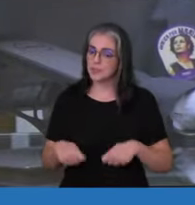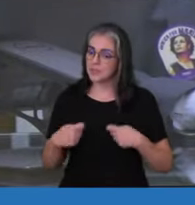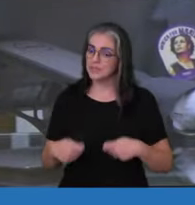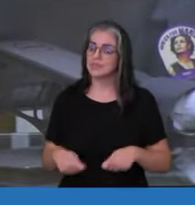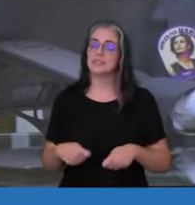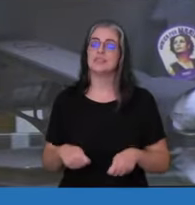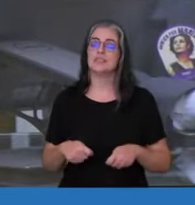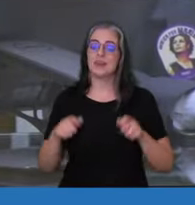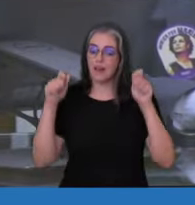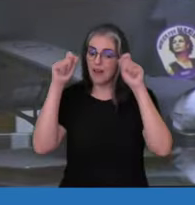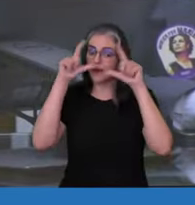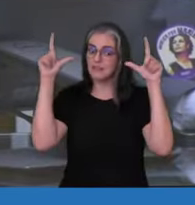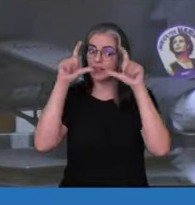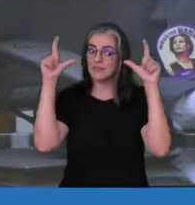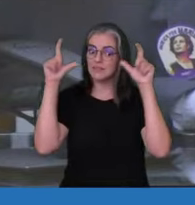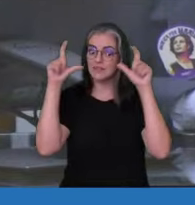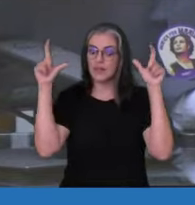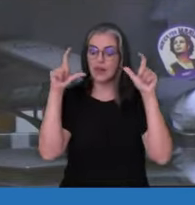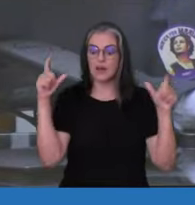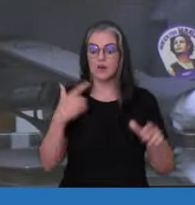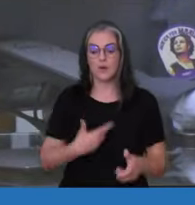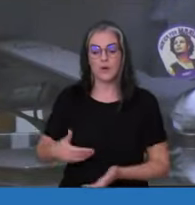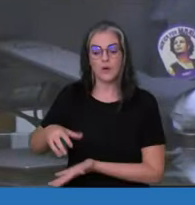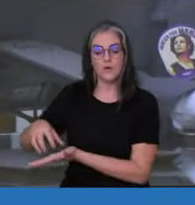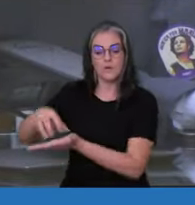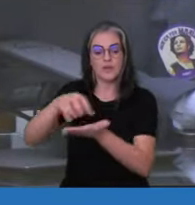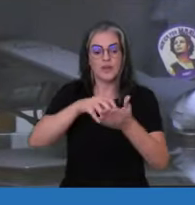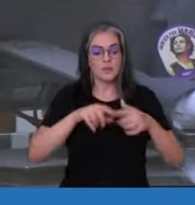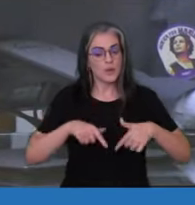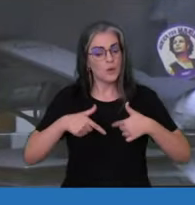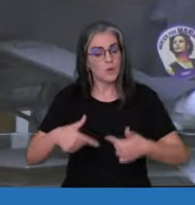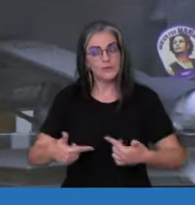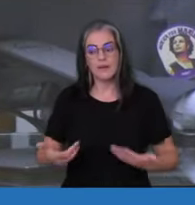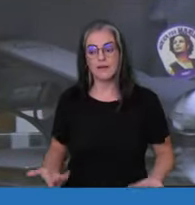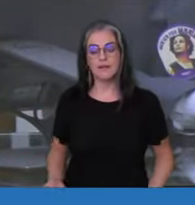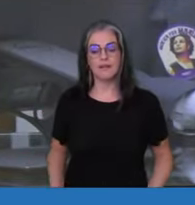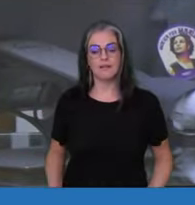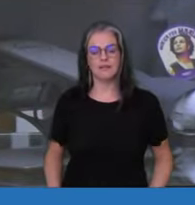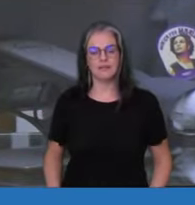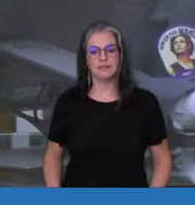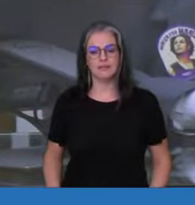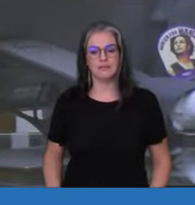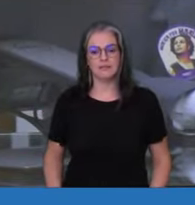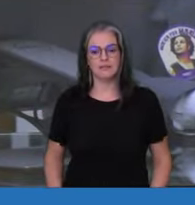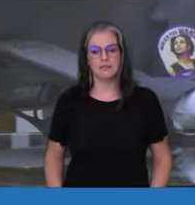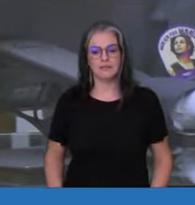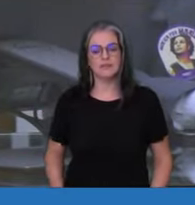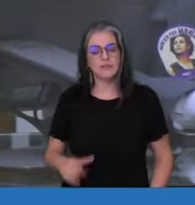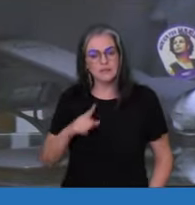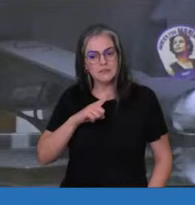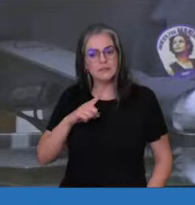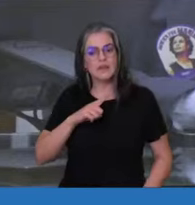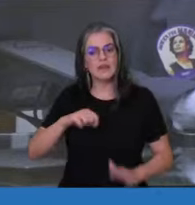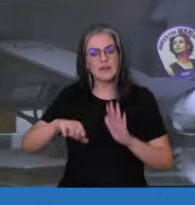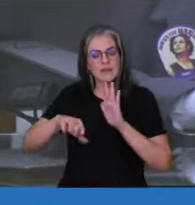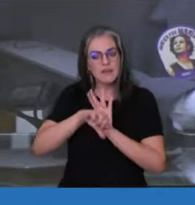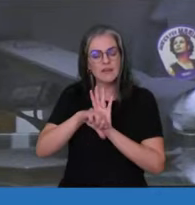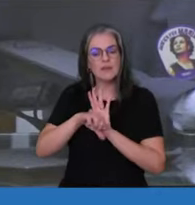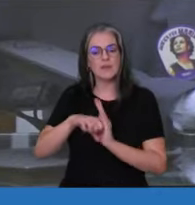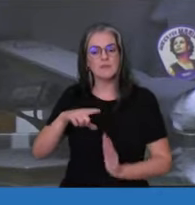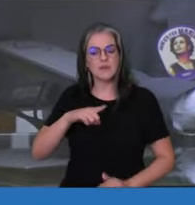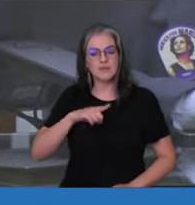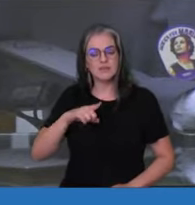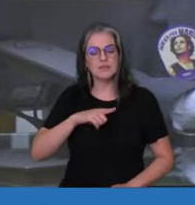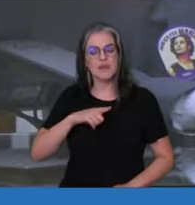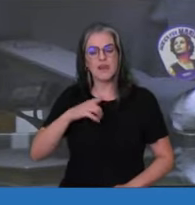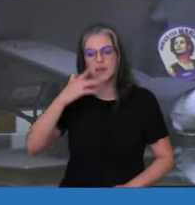estar alertas para enfrentar o que é ainda o crime entranhado no Estado, o crime